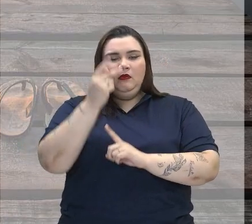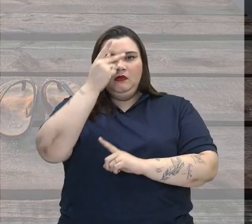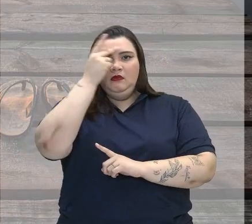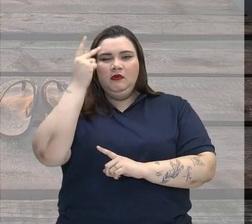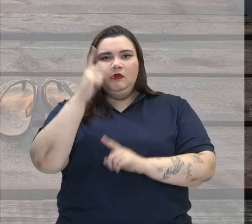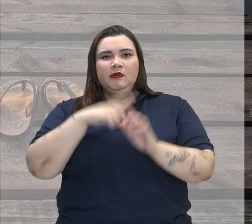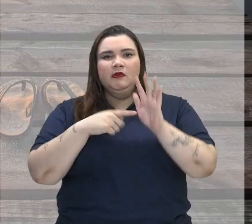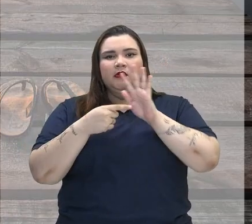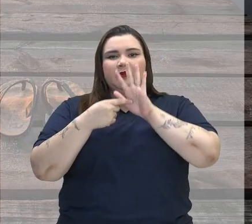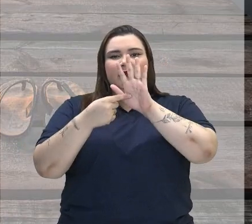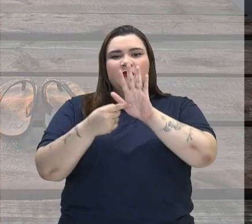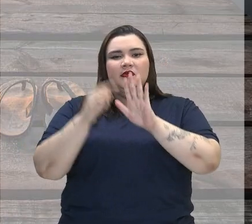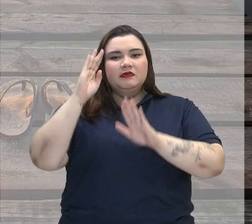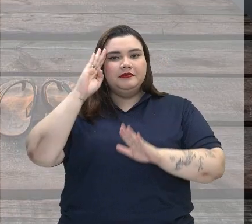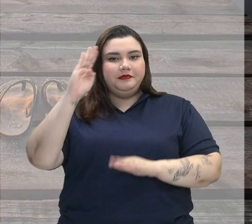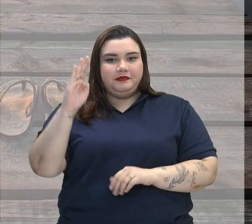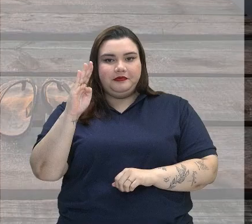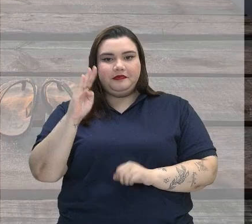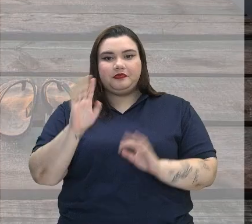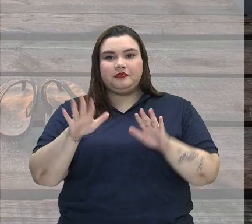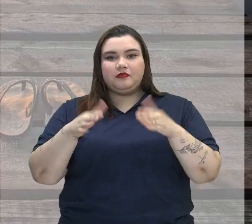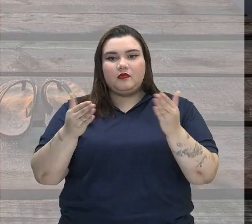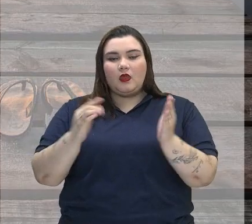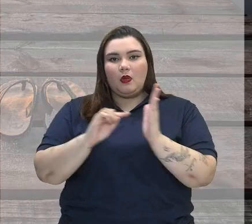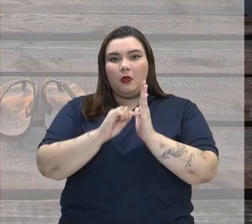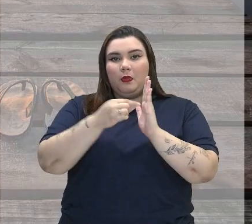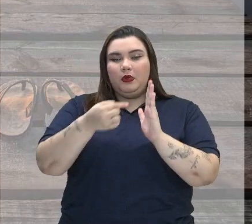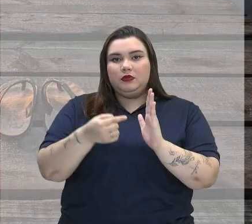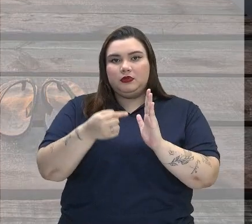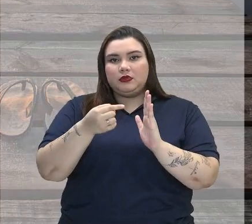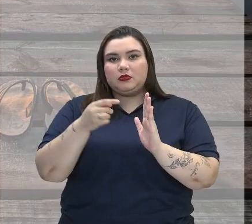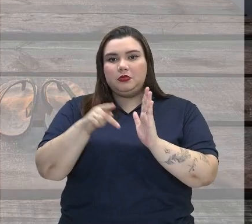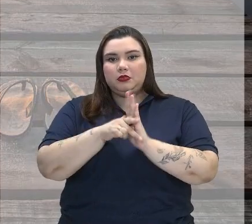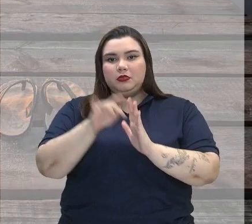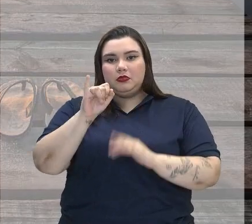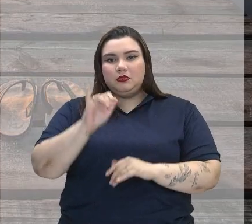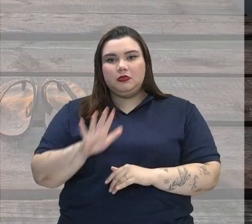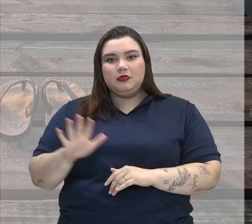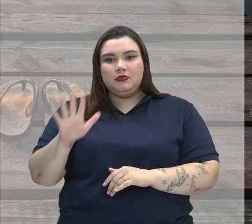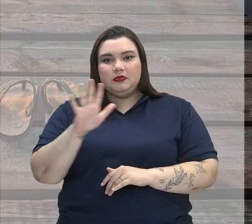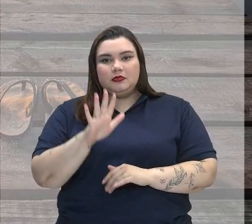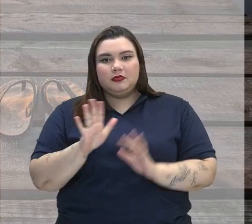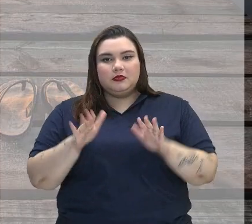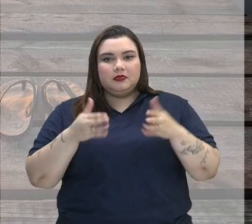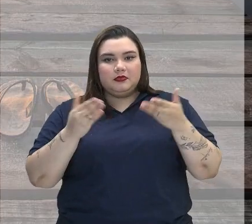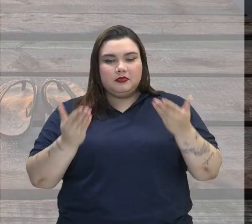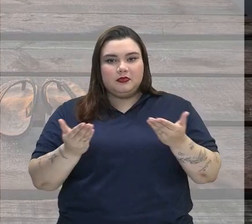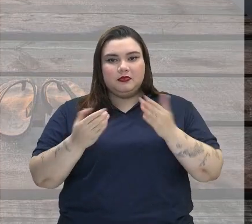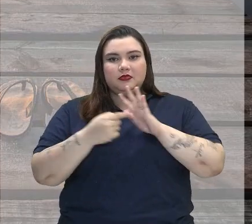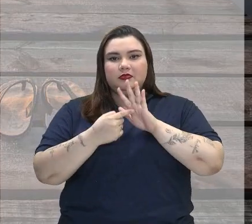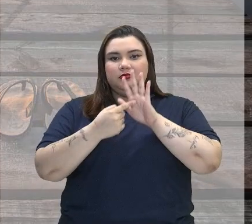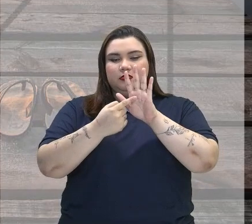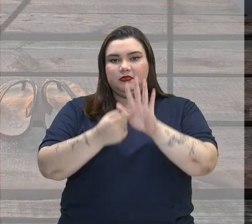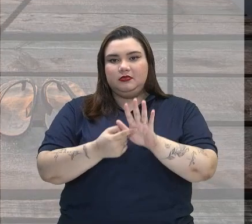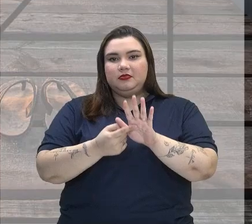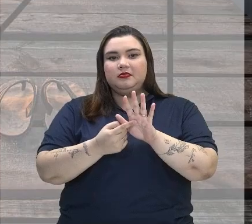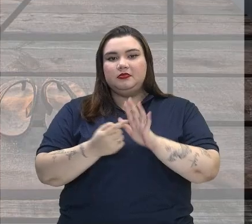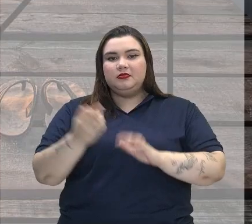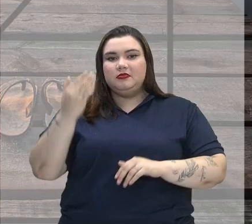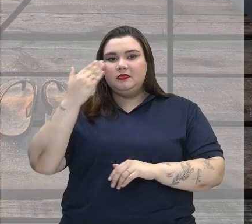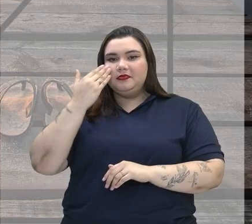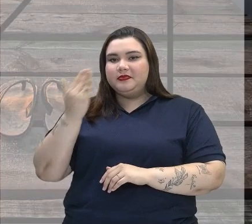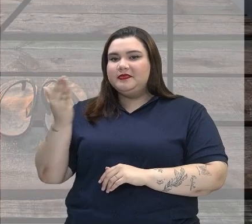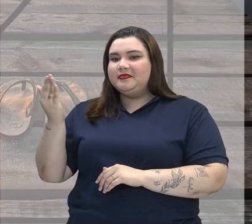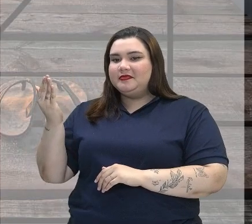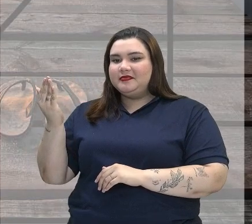seu foco de interesse. E o ponto de interesse dessa imagem que é qual? Vou trazer aqui esse número para que vocês possam